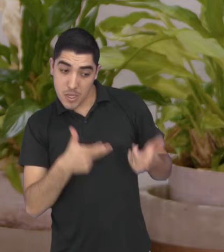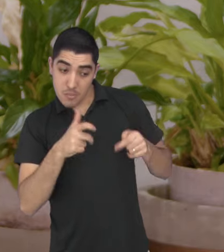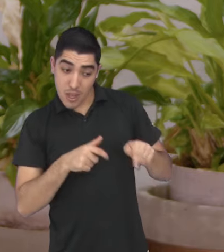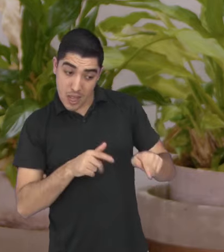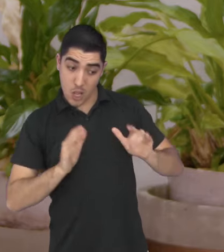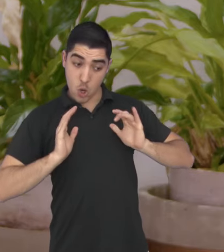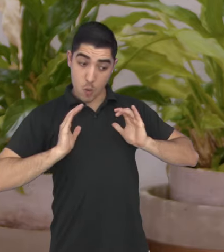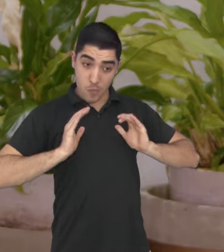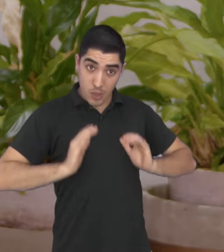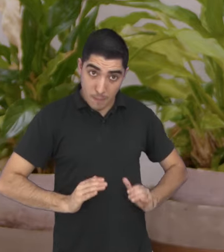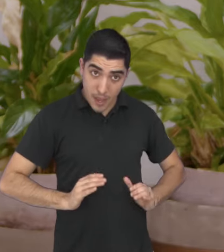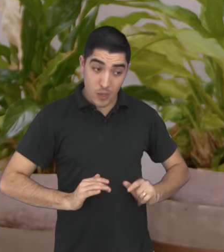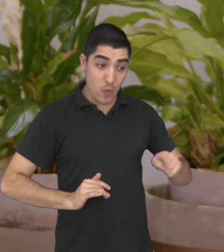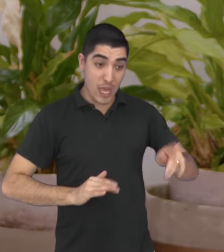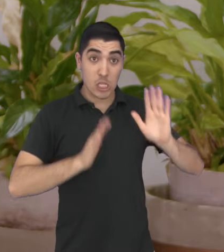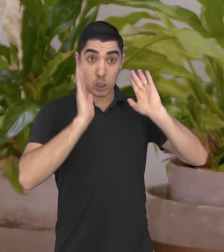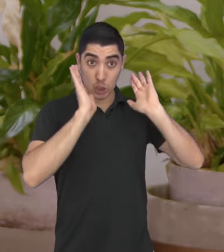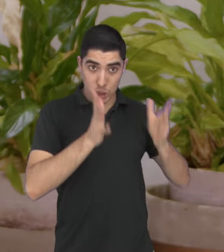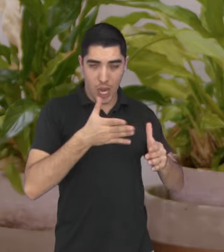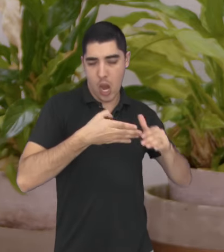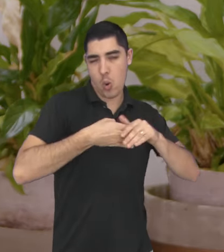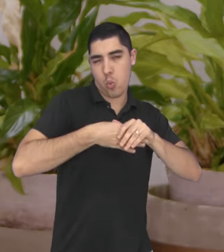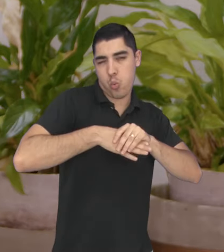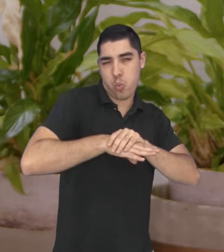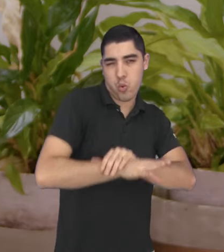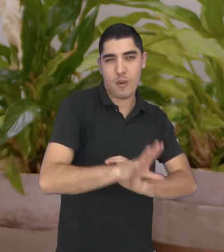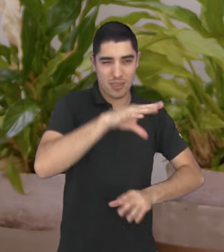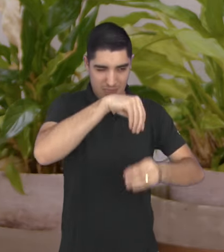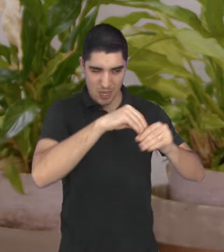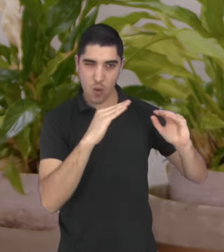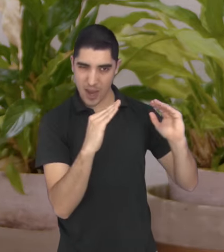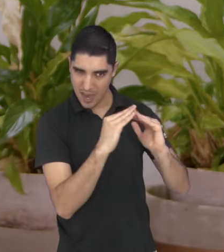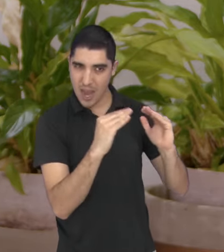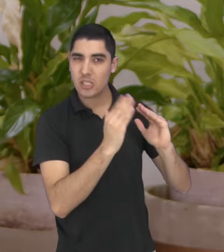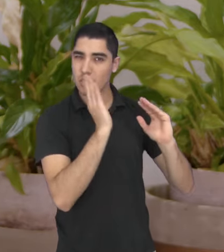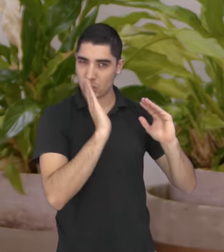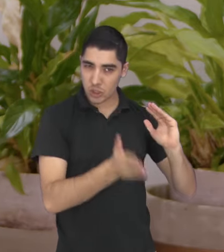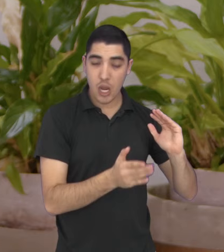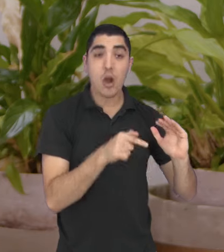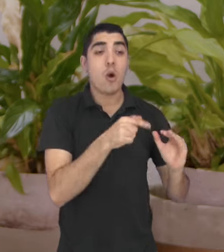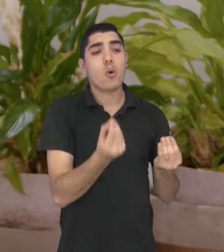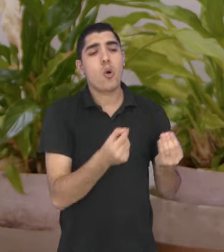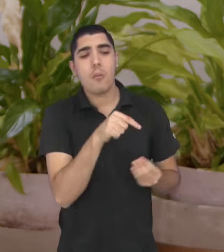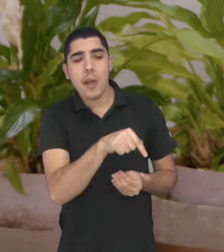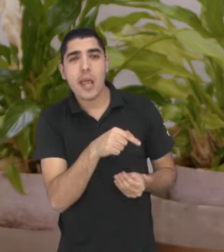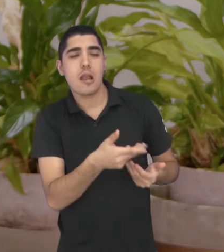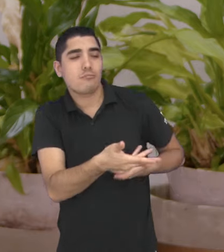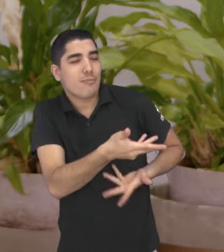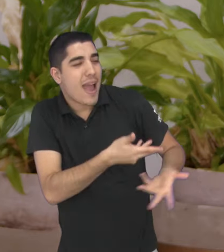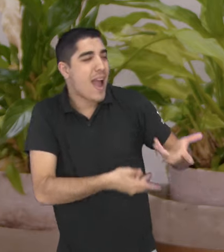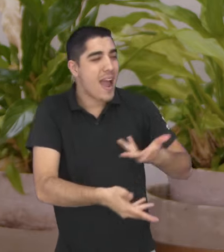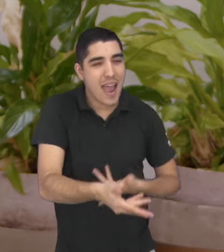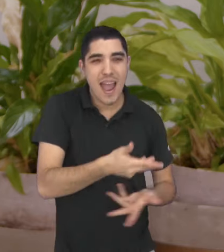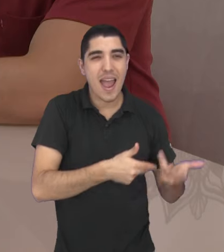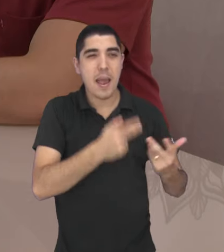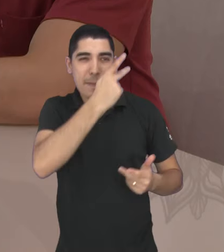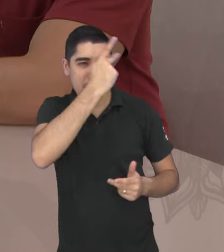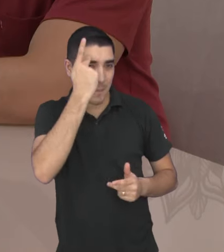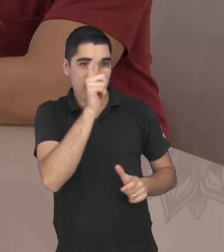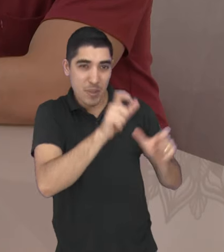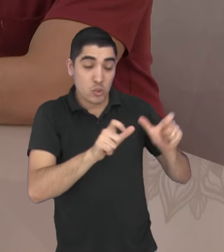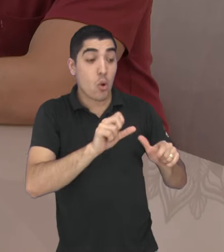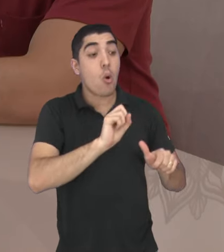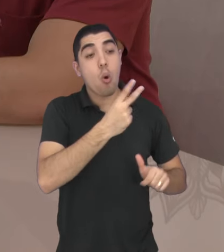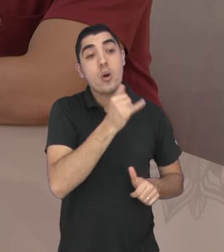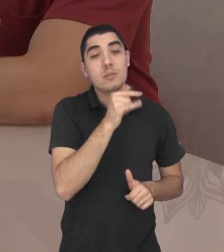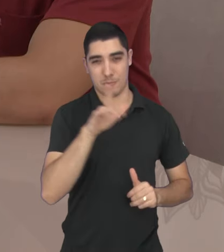daquele animal que já está na casa. Sim. Como ele vive, como ele convive com as pessoas que estão ali ou com outros animais, para daí sim